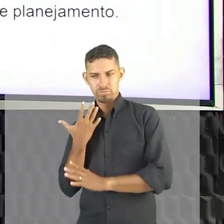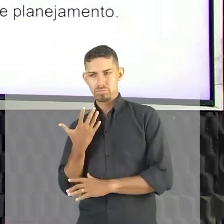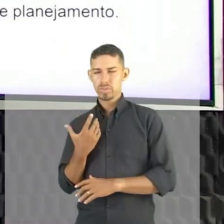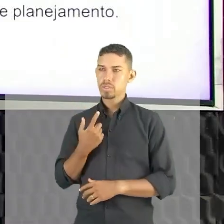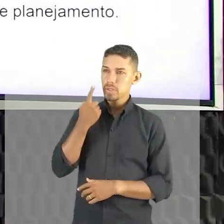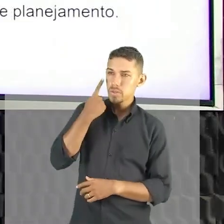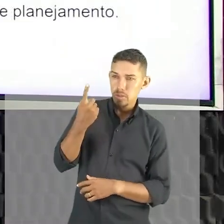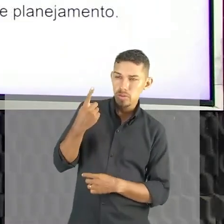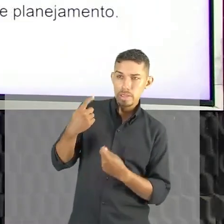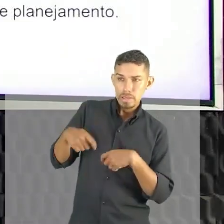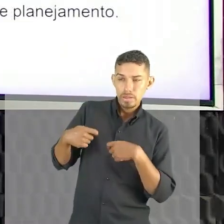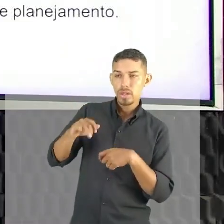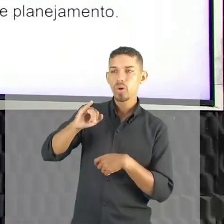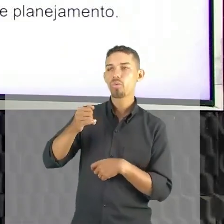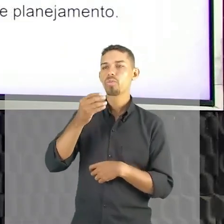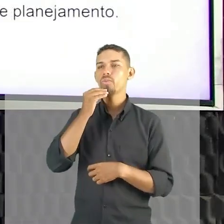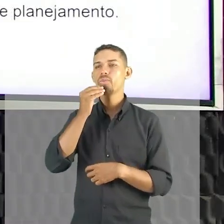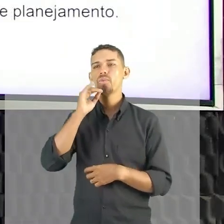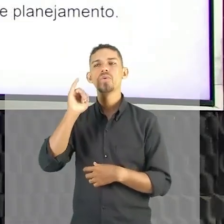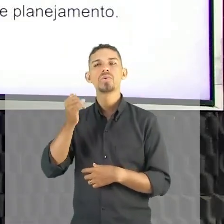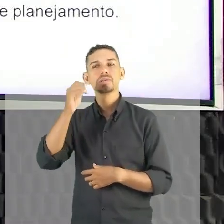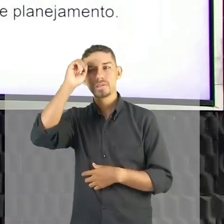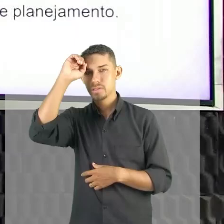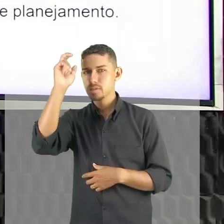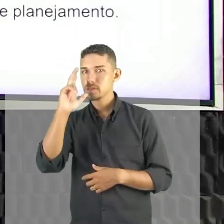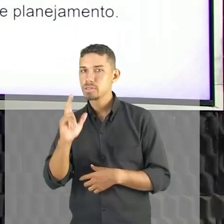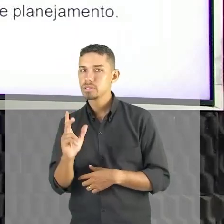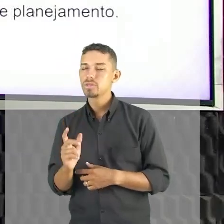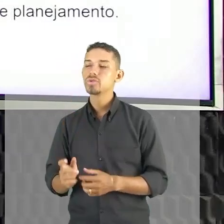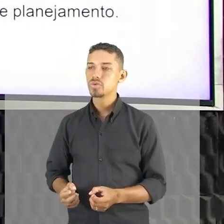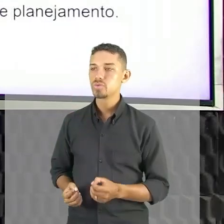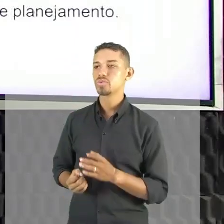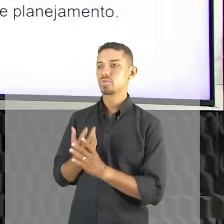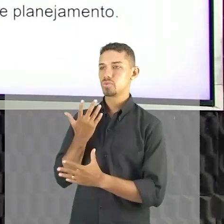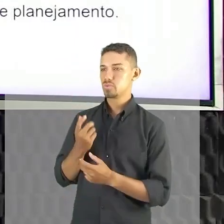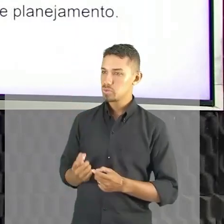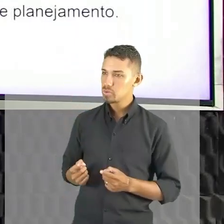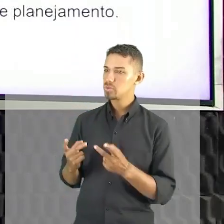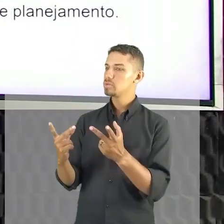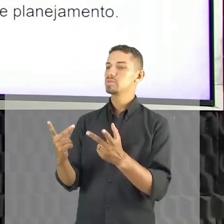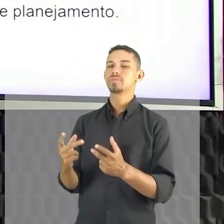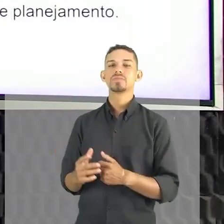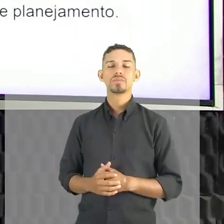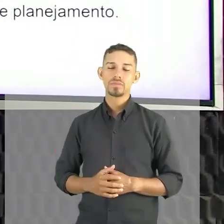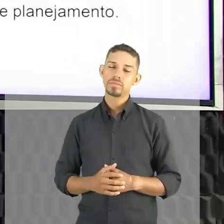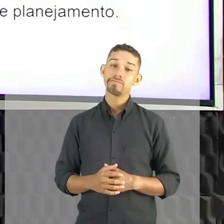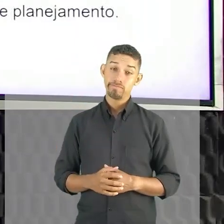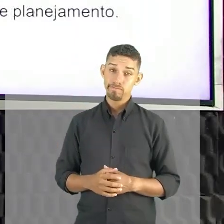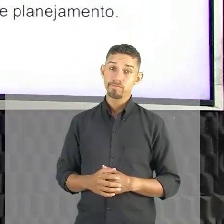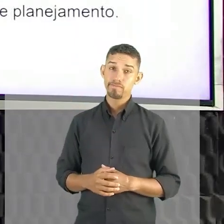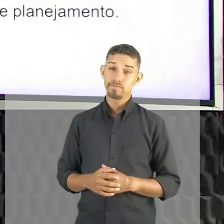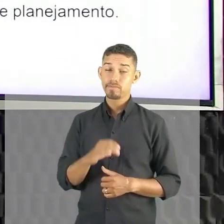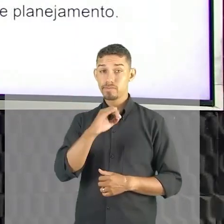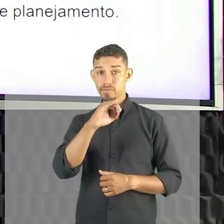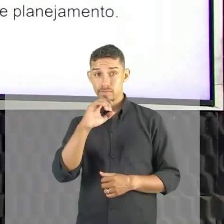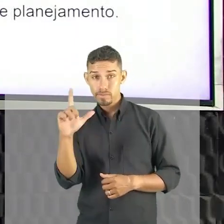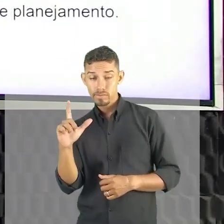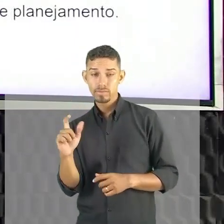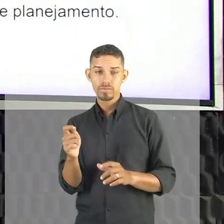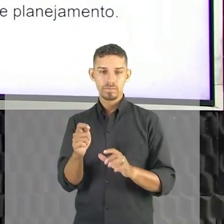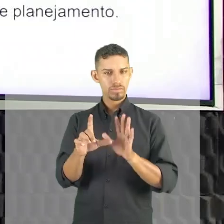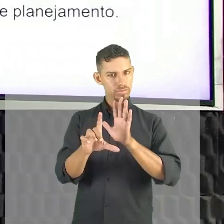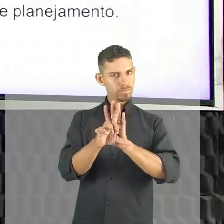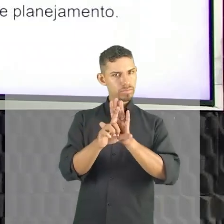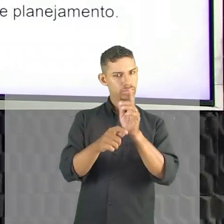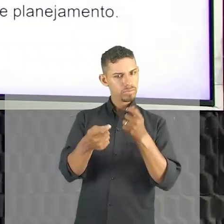tenho que olhar para a quantidade de demanda para que eu possa, então, ofertar. É uma lei, né, claro, da